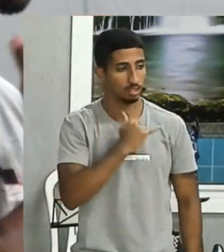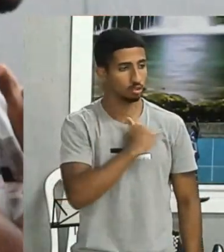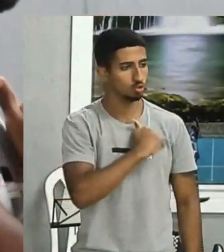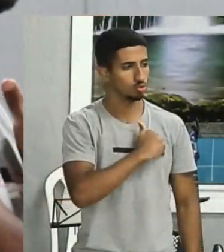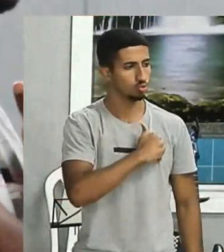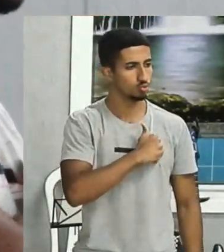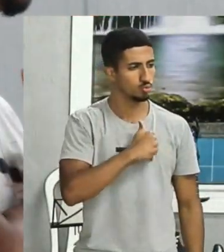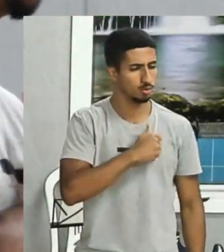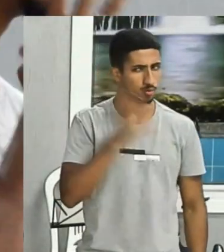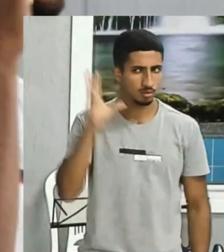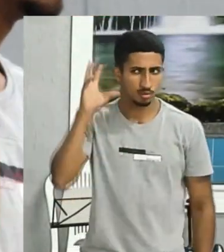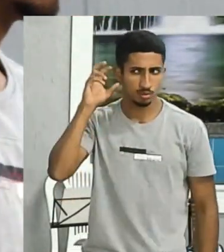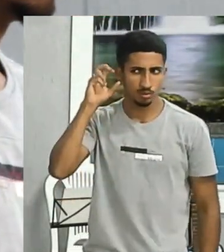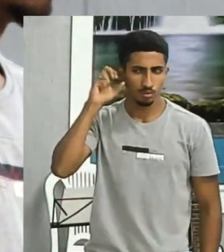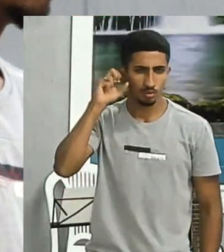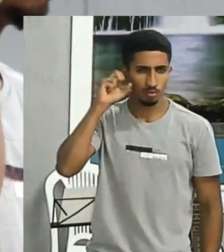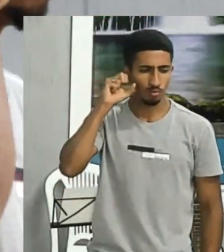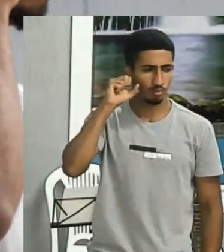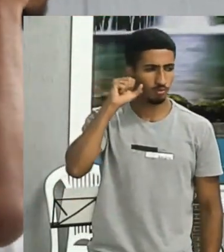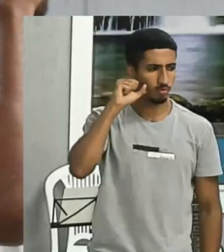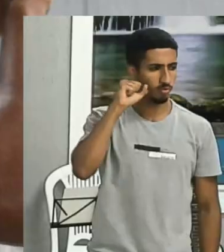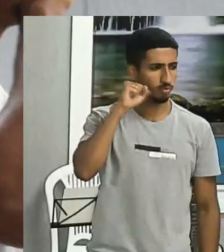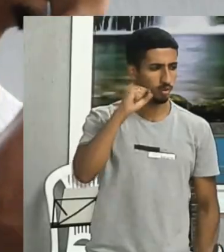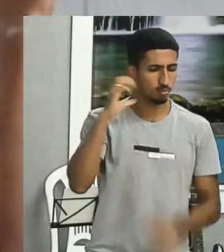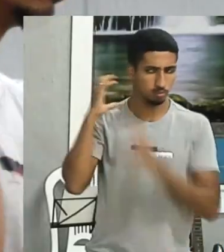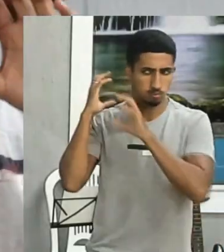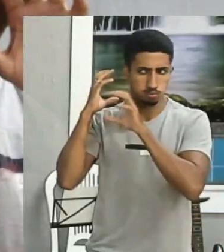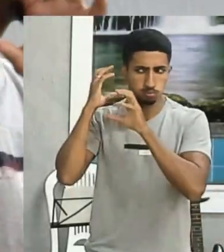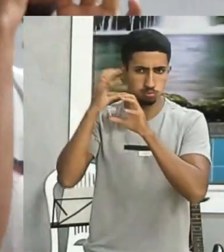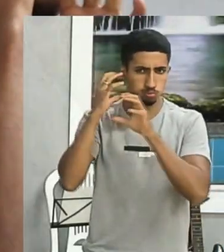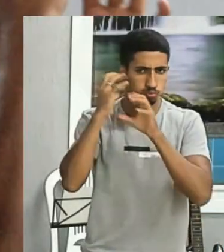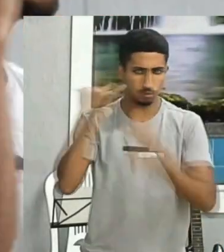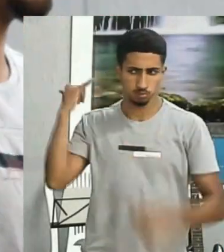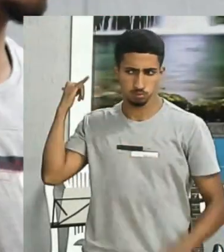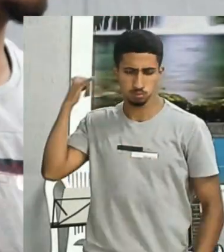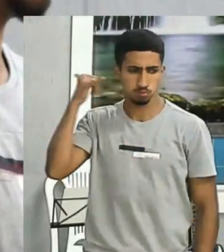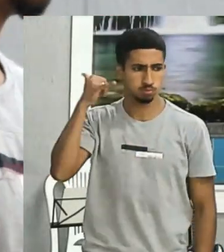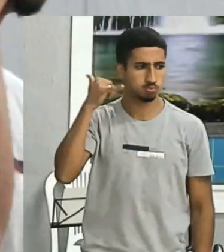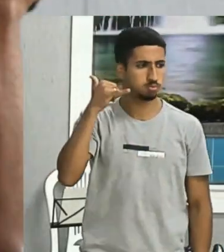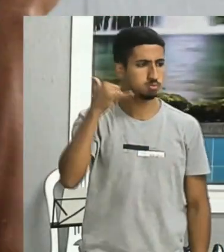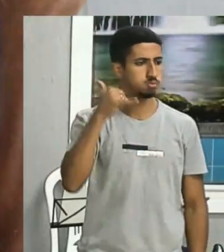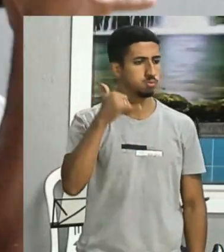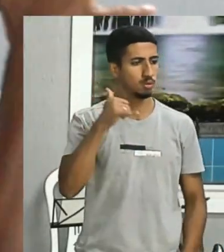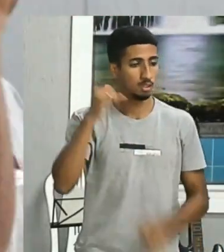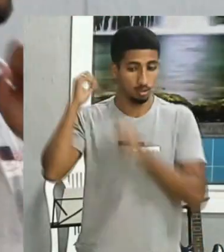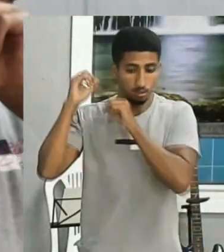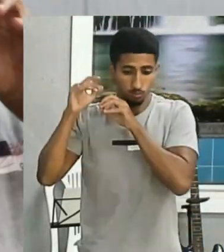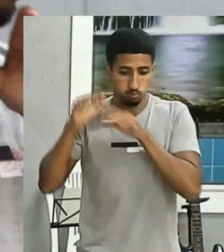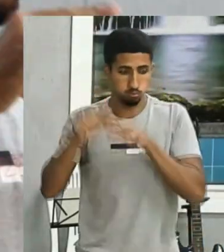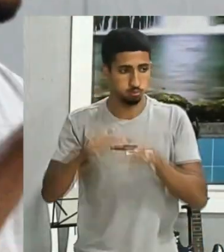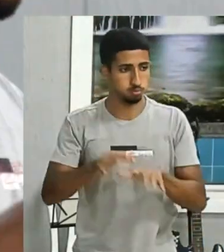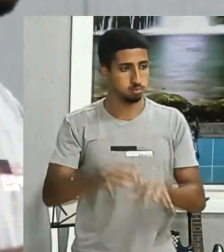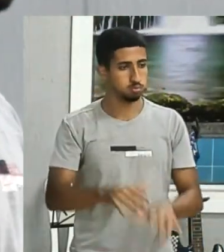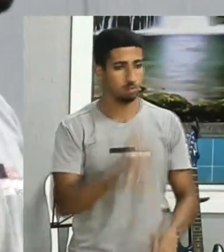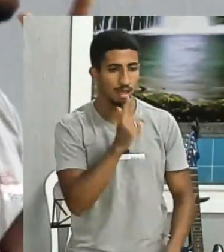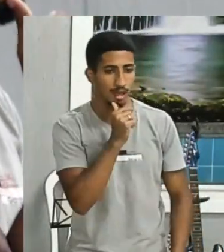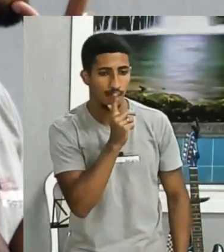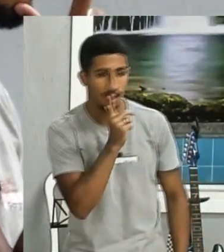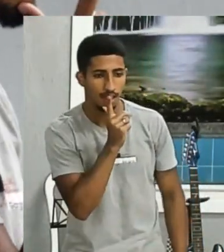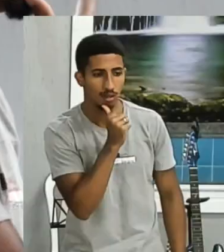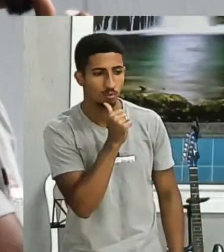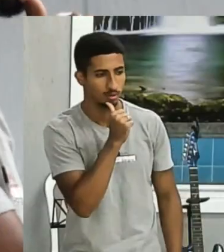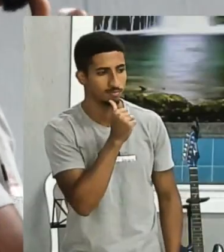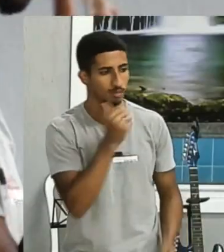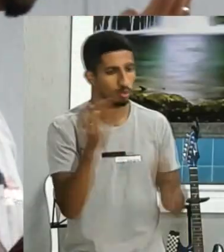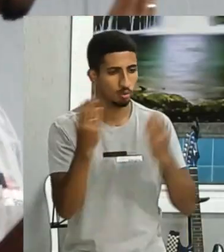ouviu uma voz como som de muitas águas. Aqui se refere